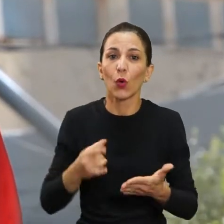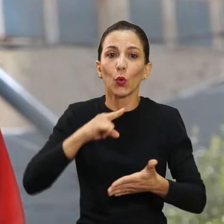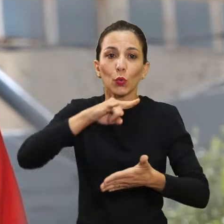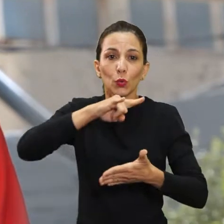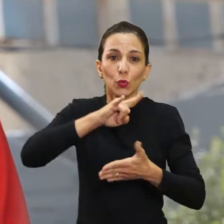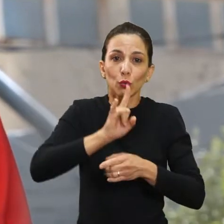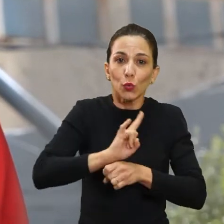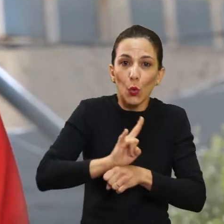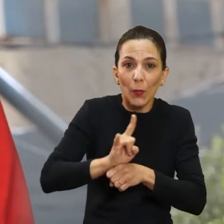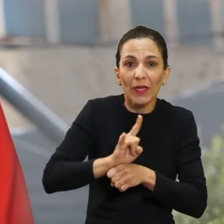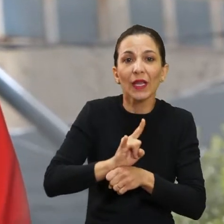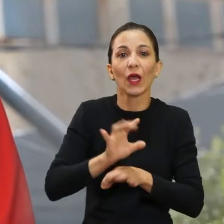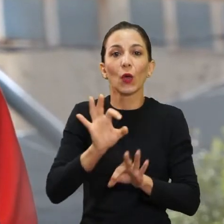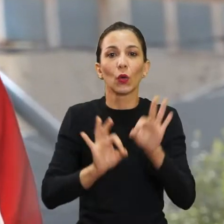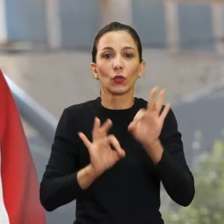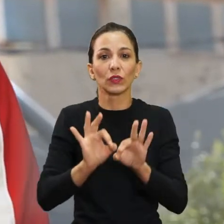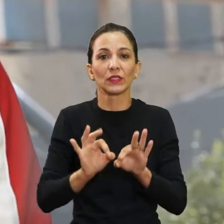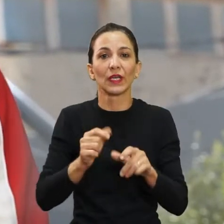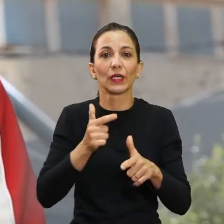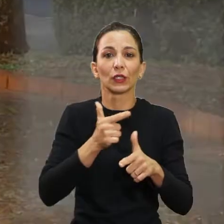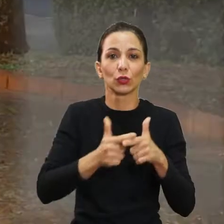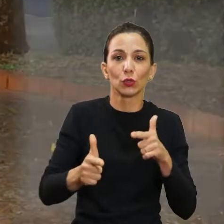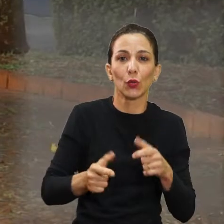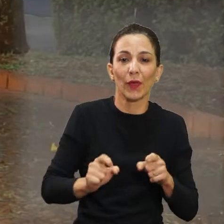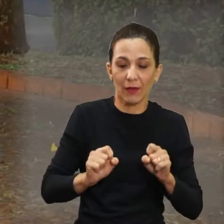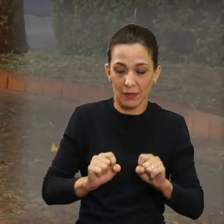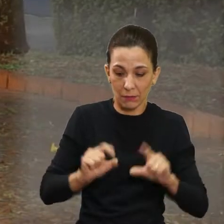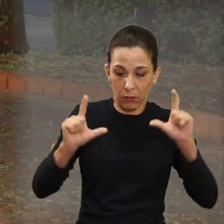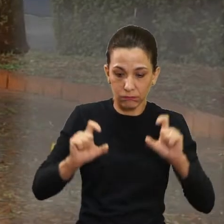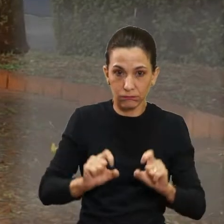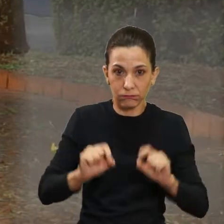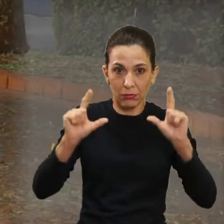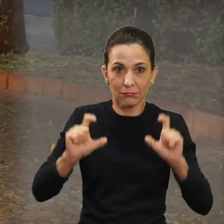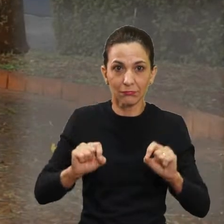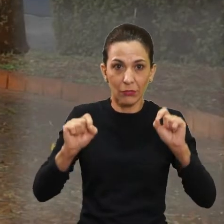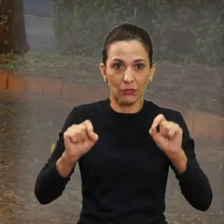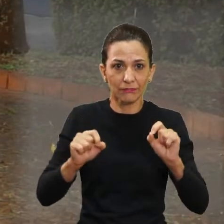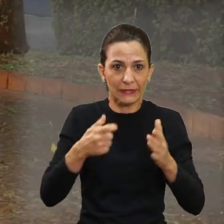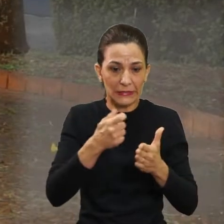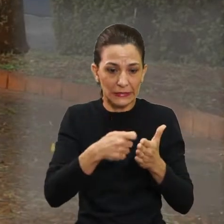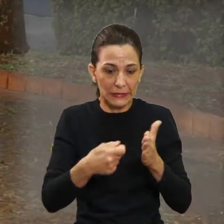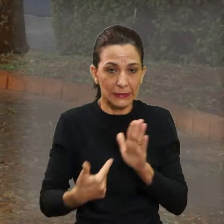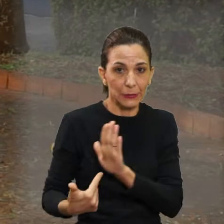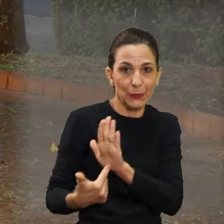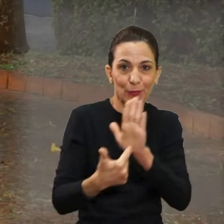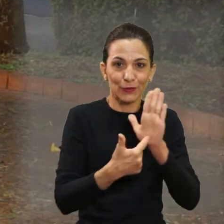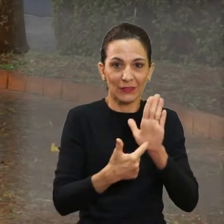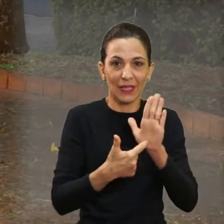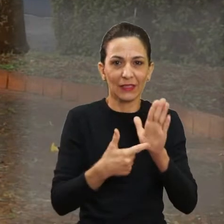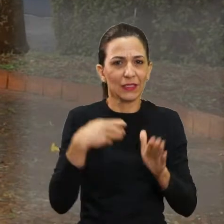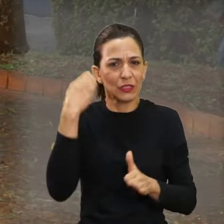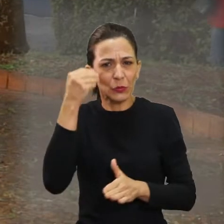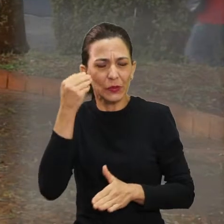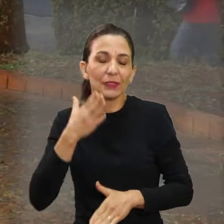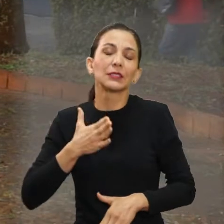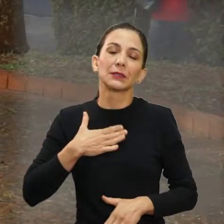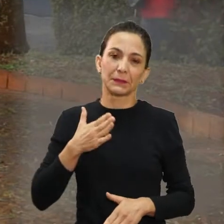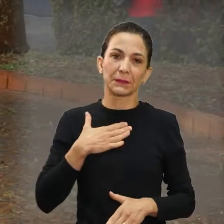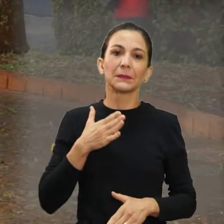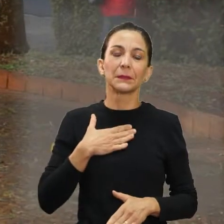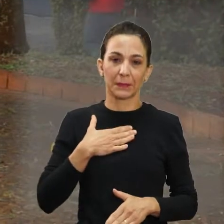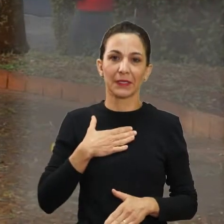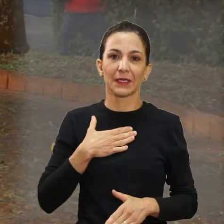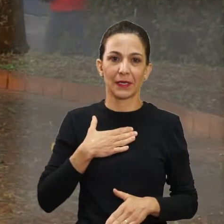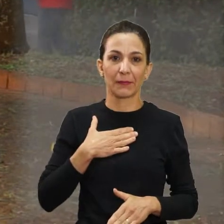Blanc eu fiz um documentário chamado Haikai Isolado, um documentário ensaístico, assim, mais relacionado a